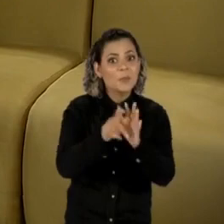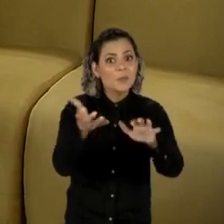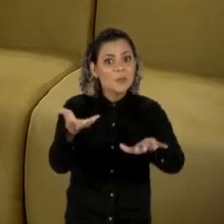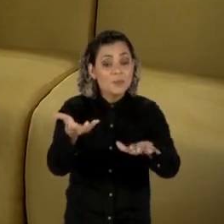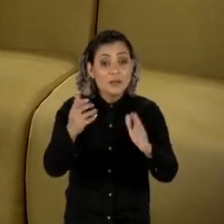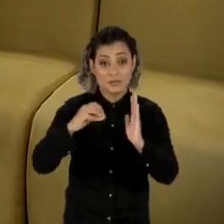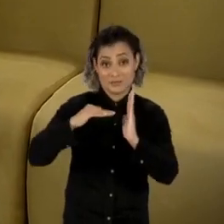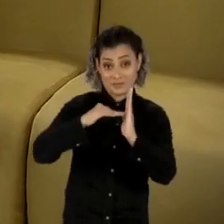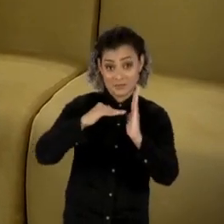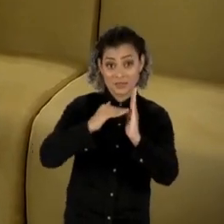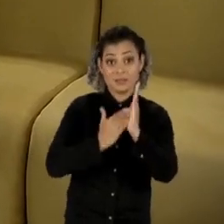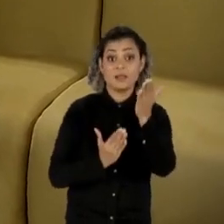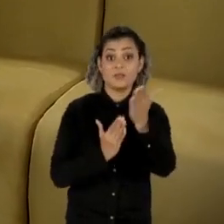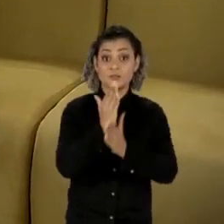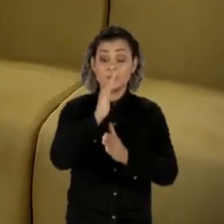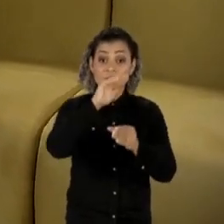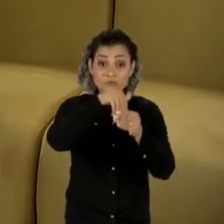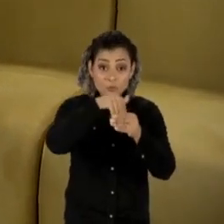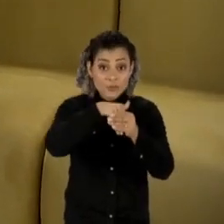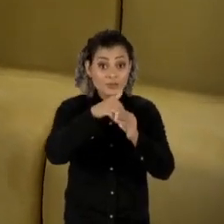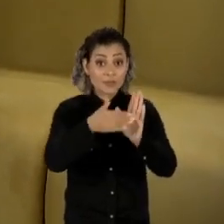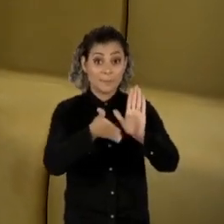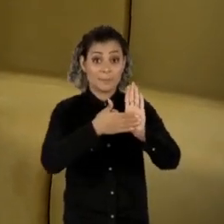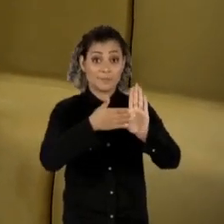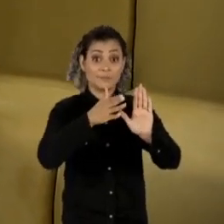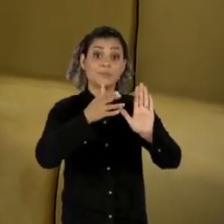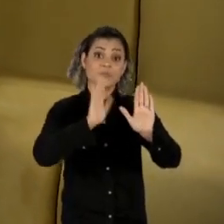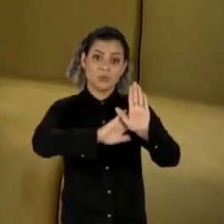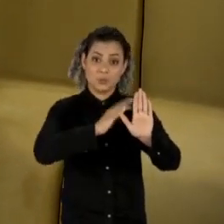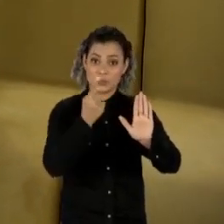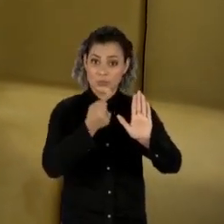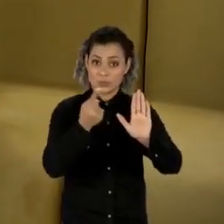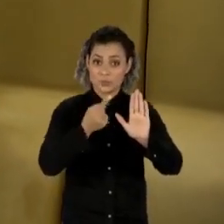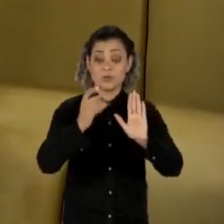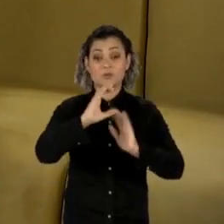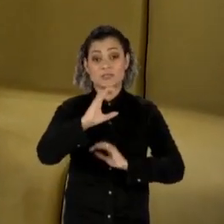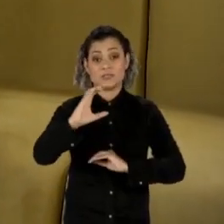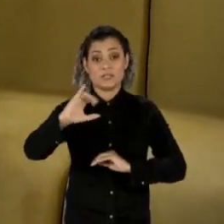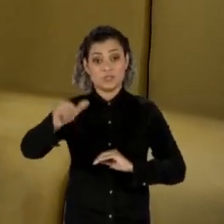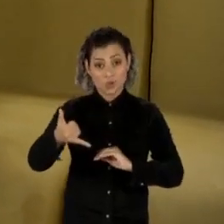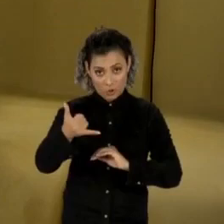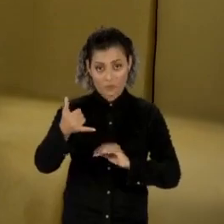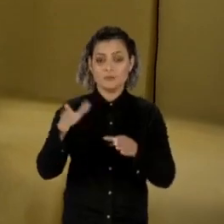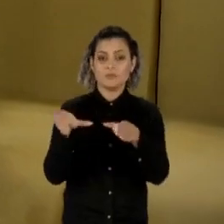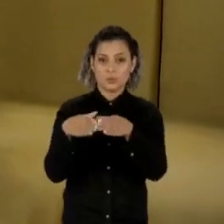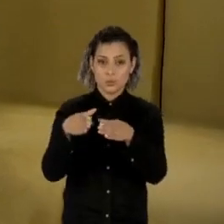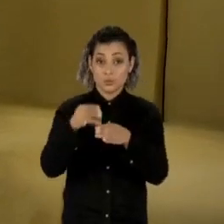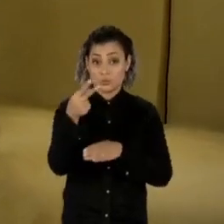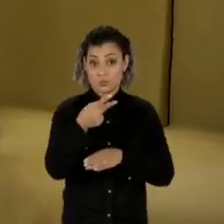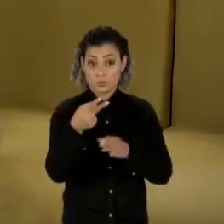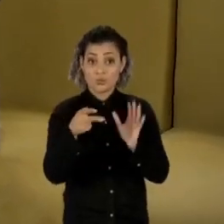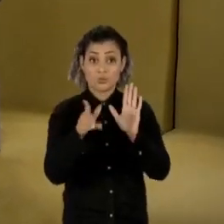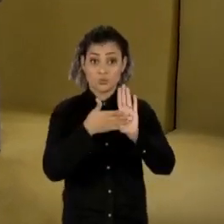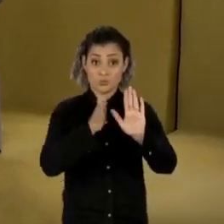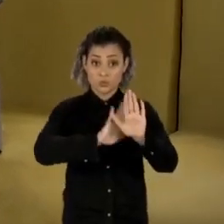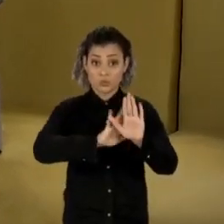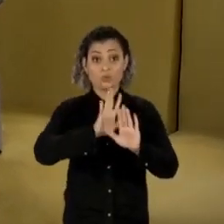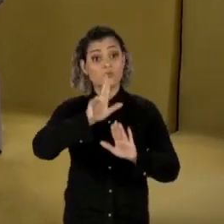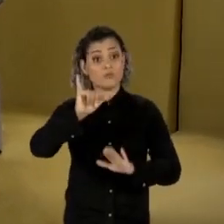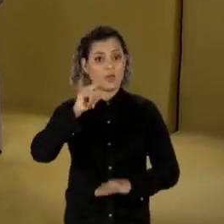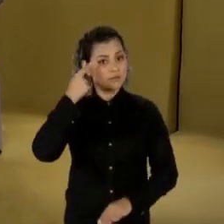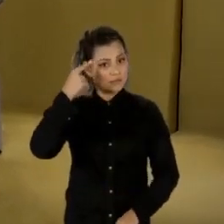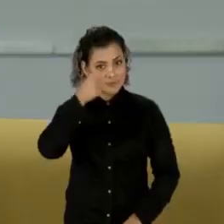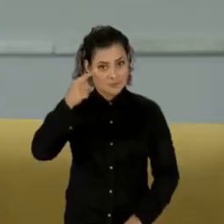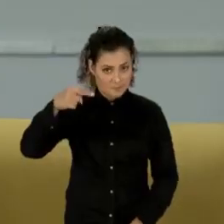votar hoje em primeiro turno texto liberado pela comissão de constituição e justiça um segundo turno de votação deve ser convocado na semana